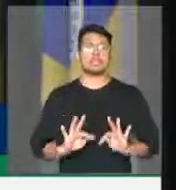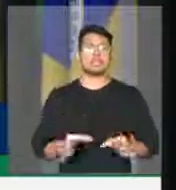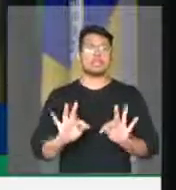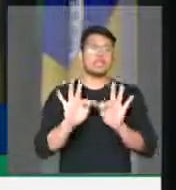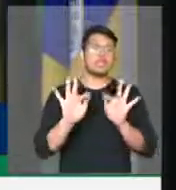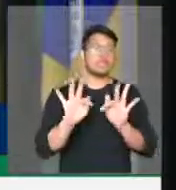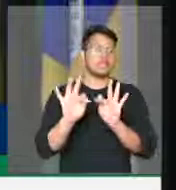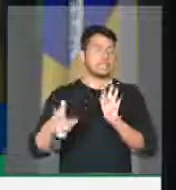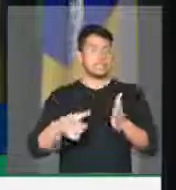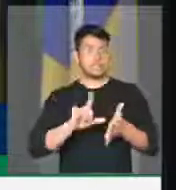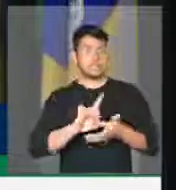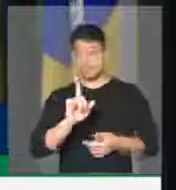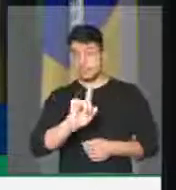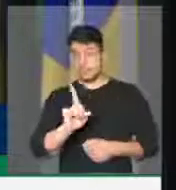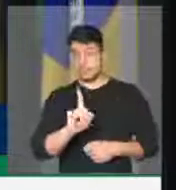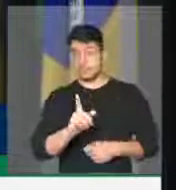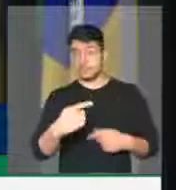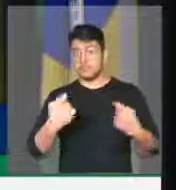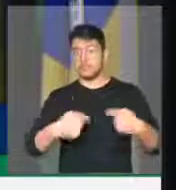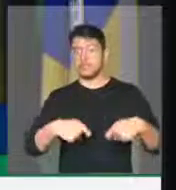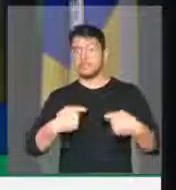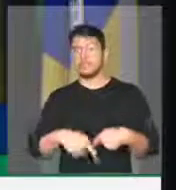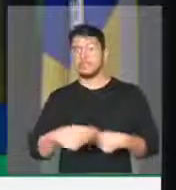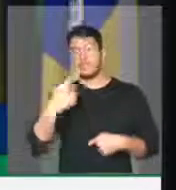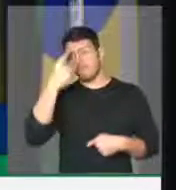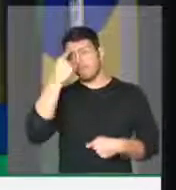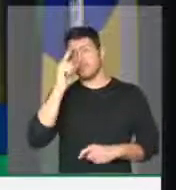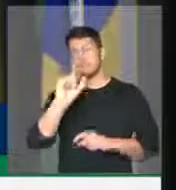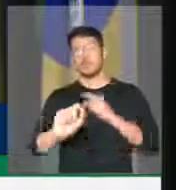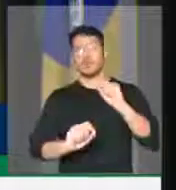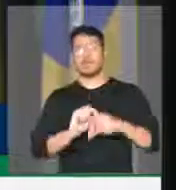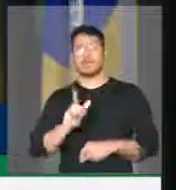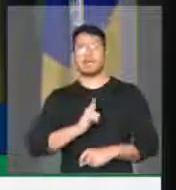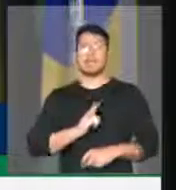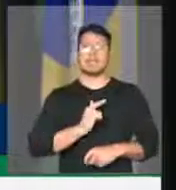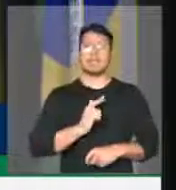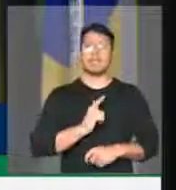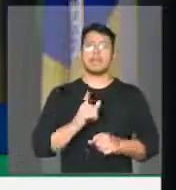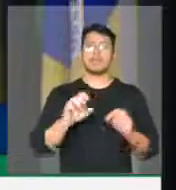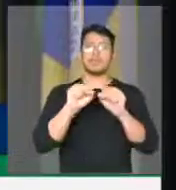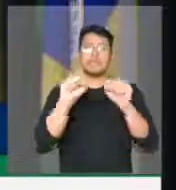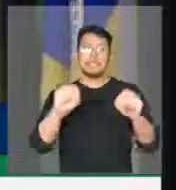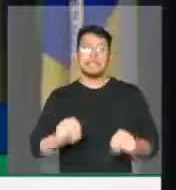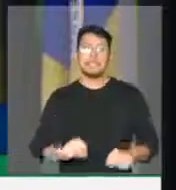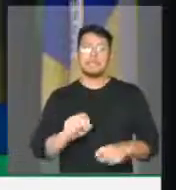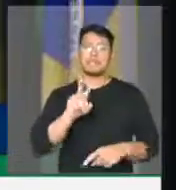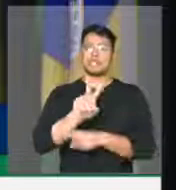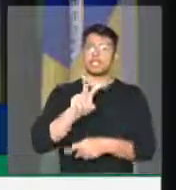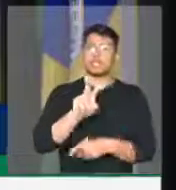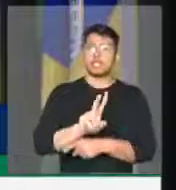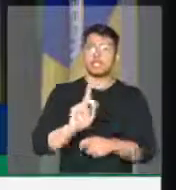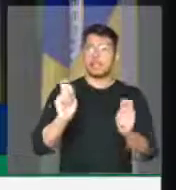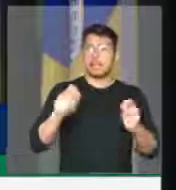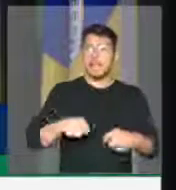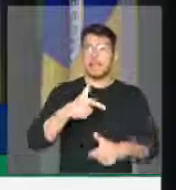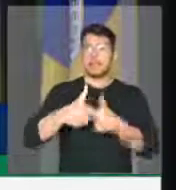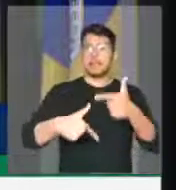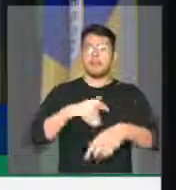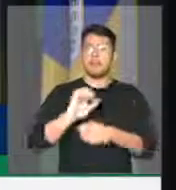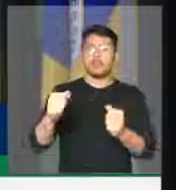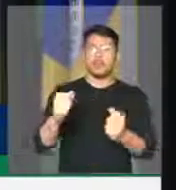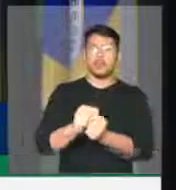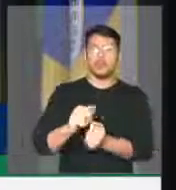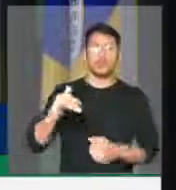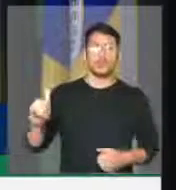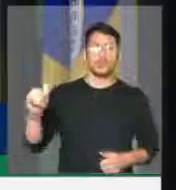anterior. Você tem que pensar em um grande sistema de defesa que pode operar em rede com aeronaves, com os